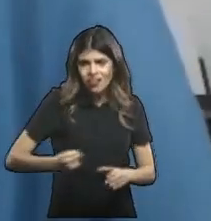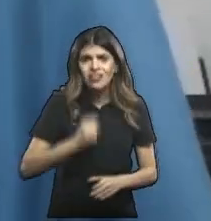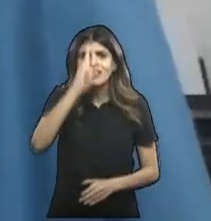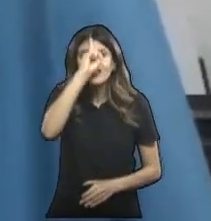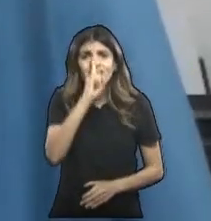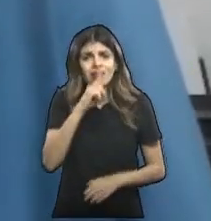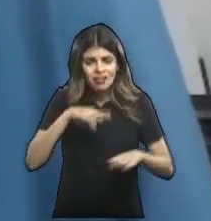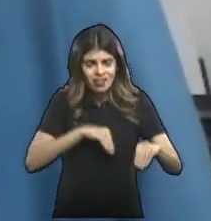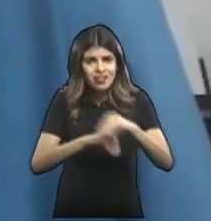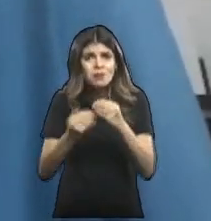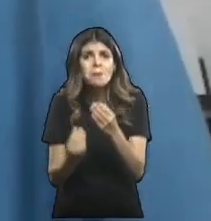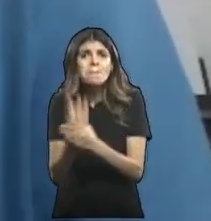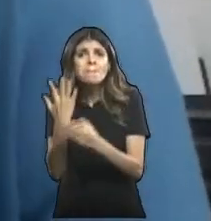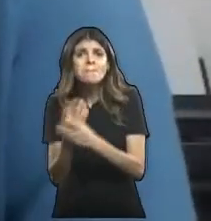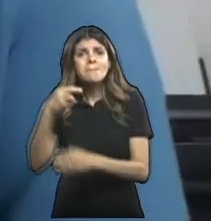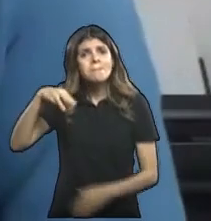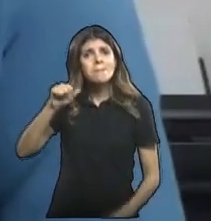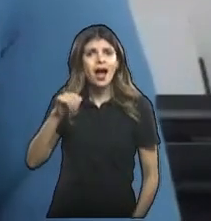com mato.